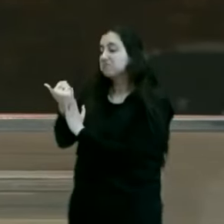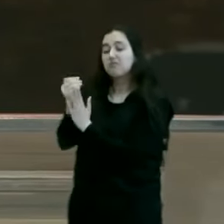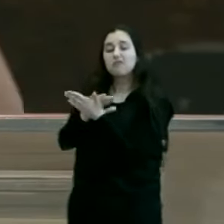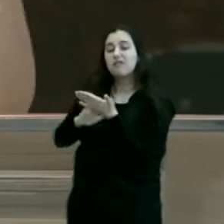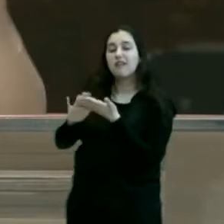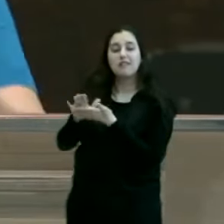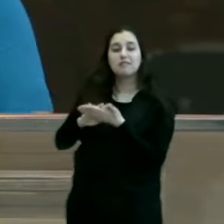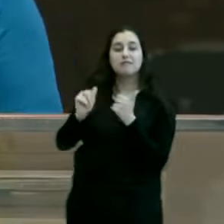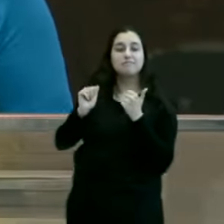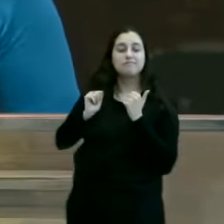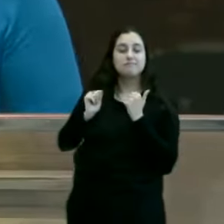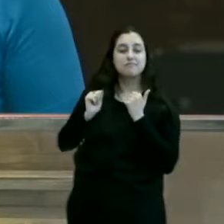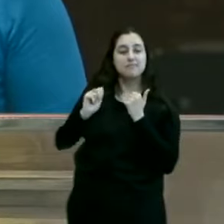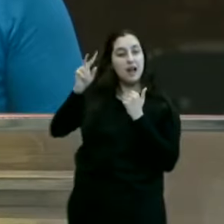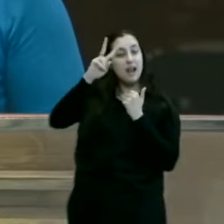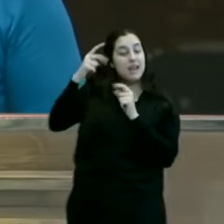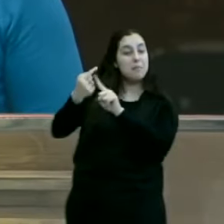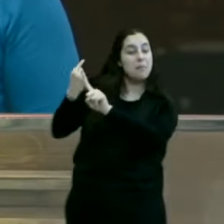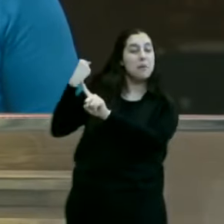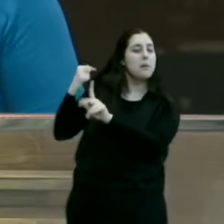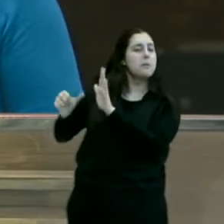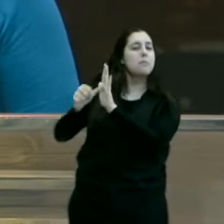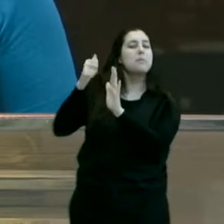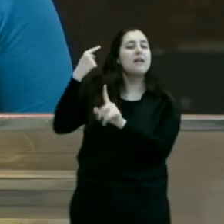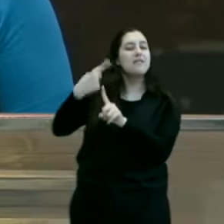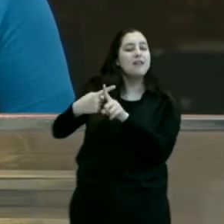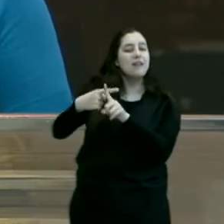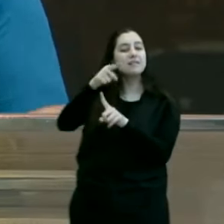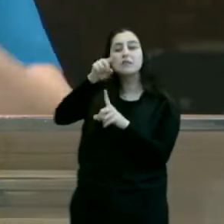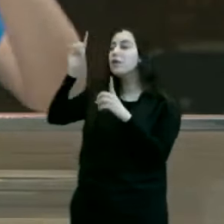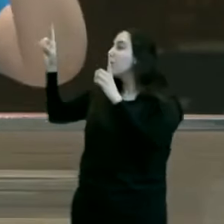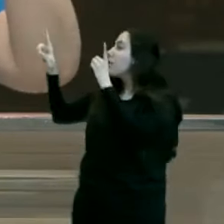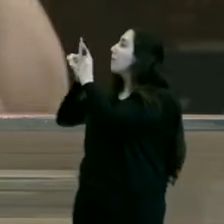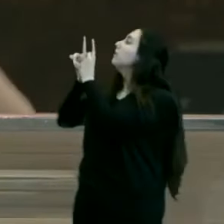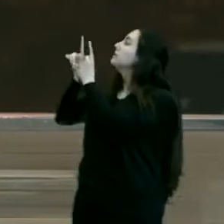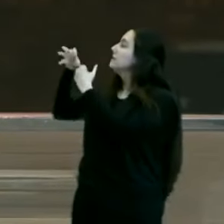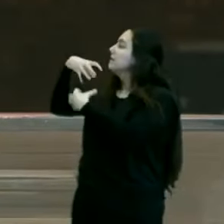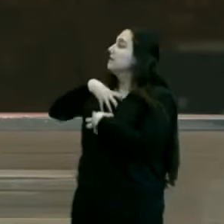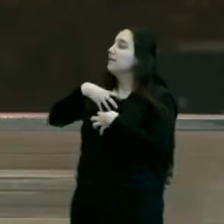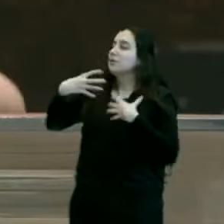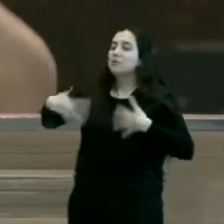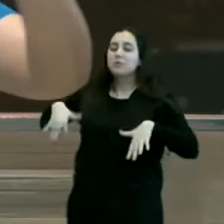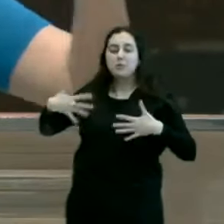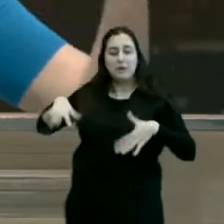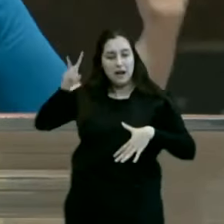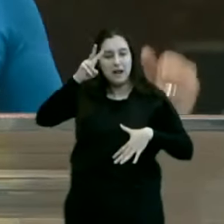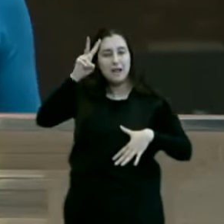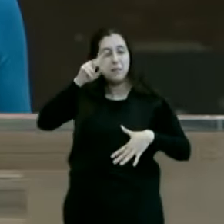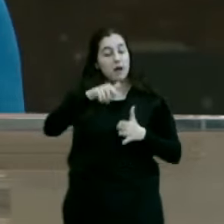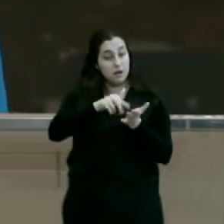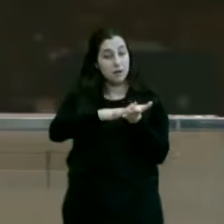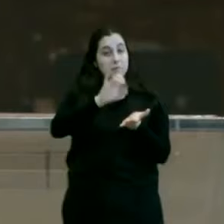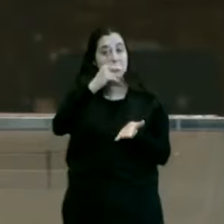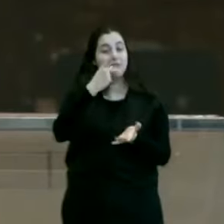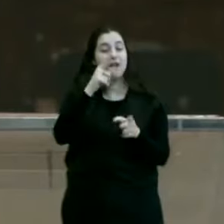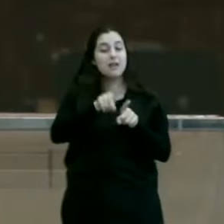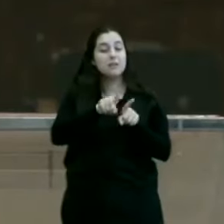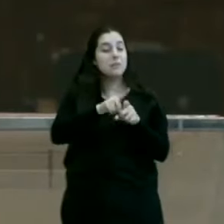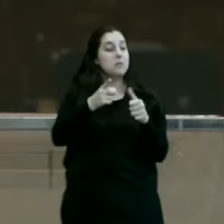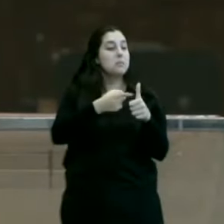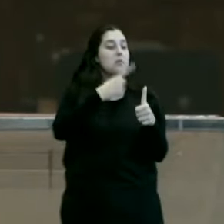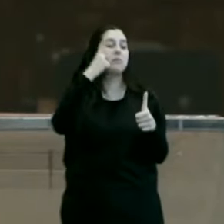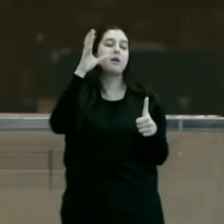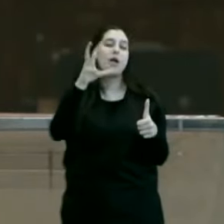deveria. Lembra do primeiro amor que a Bíblia fala? Aquele primeiro amor que a palavra do Senhor